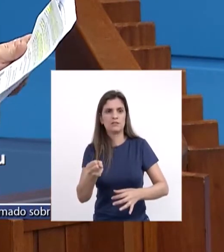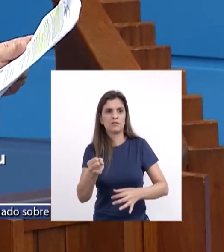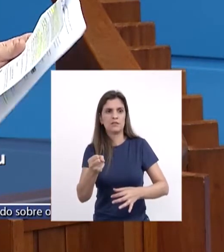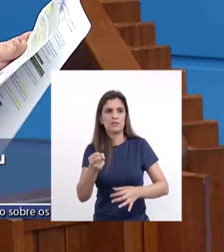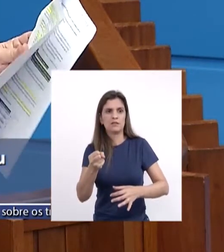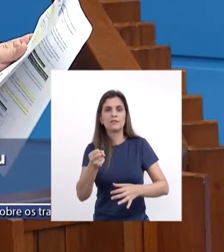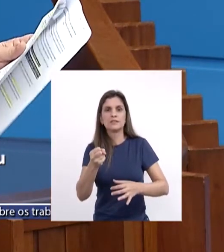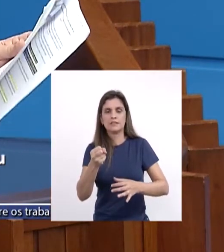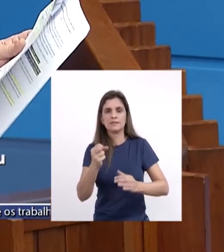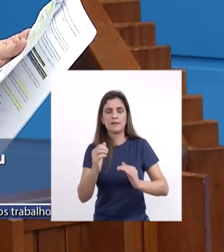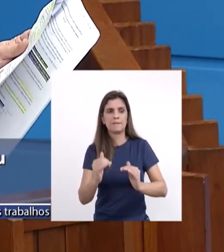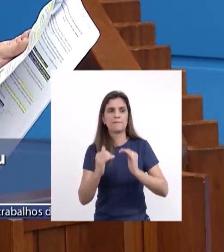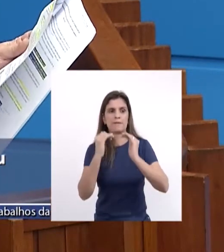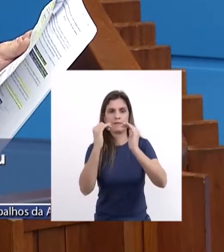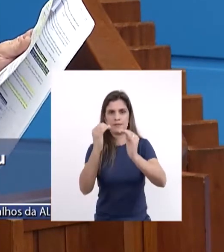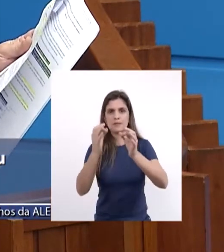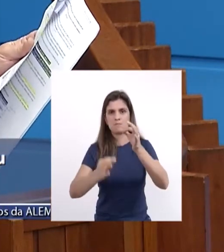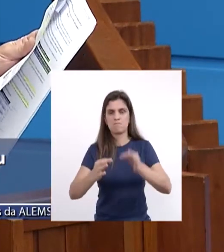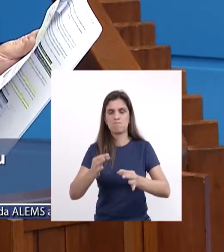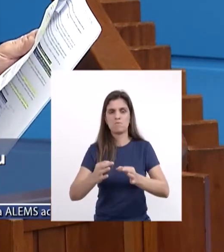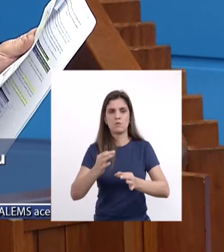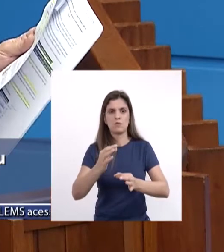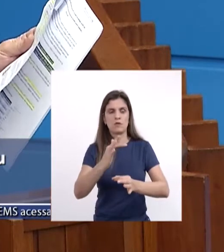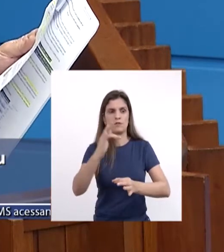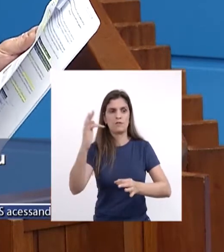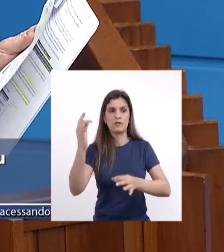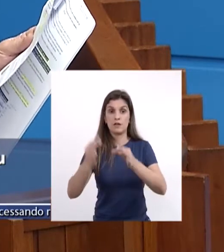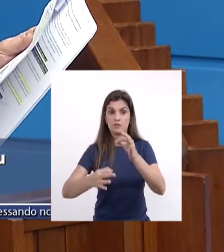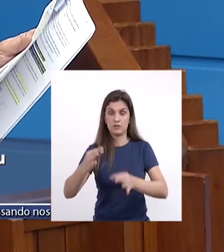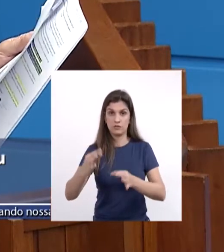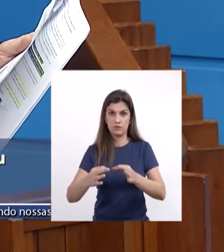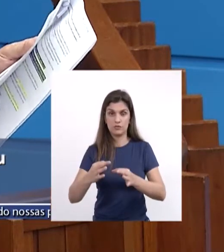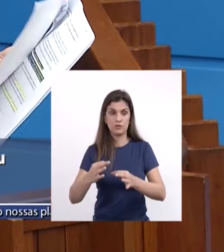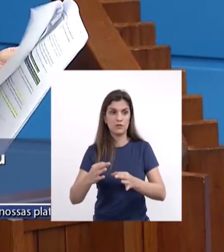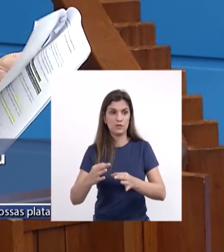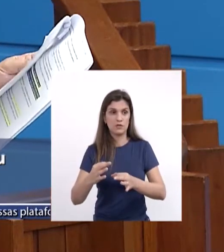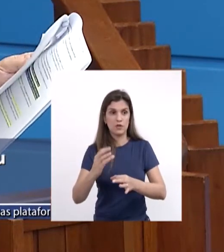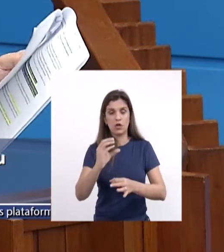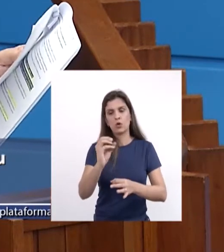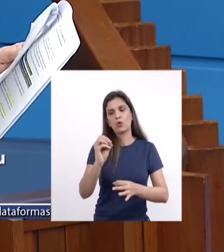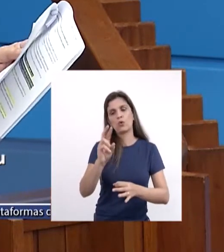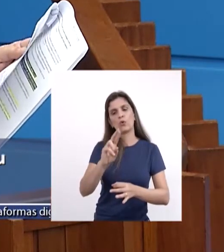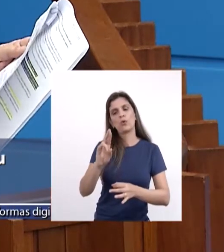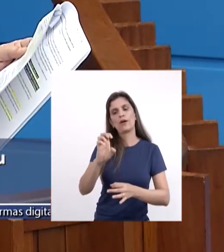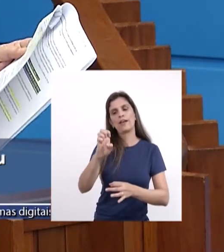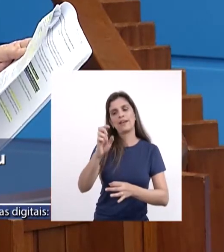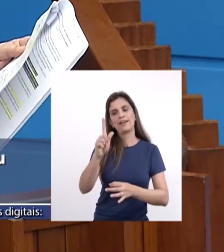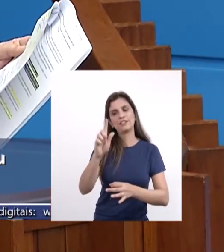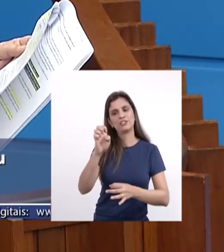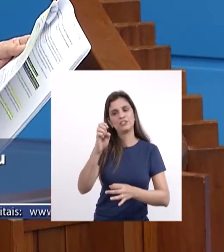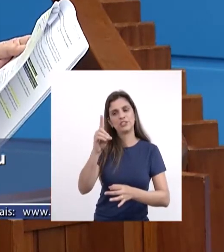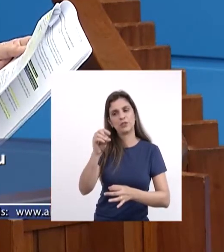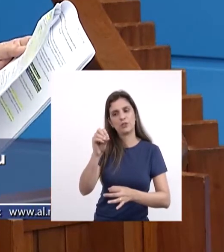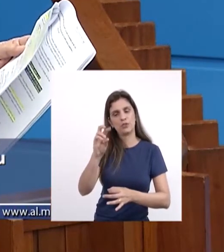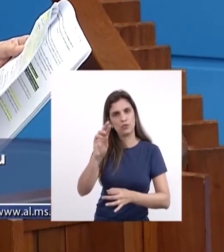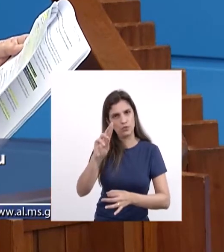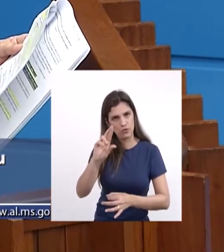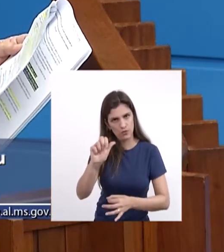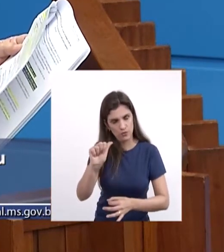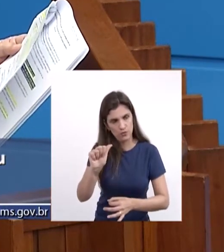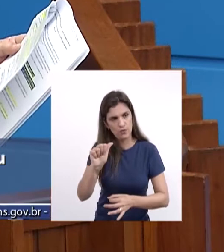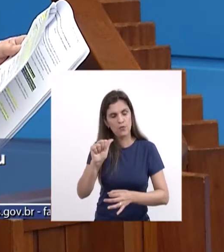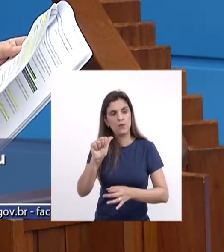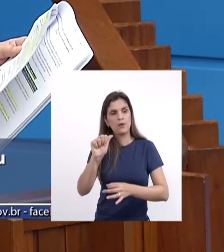da desembargadora federal da Justiça, Corregedora Regional da Justiça Federal da primeira